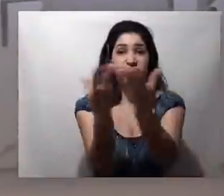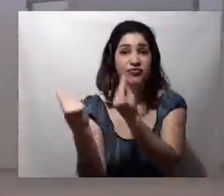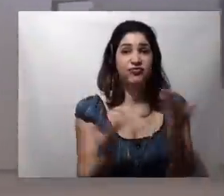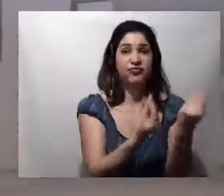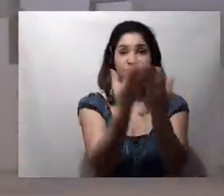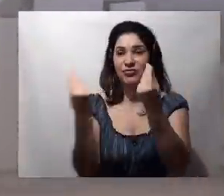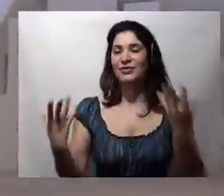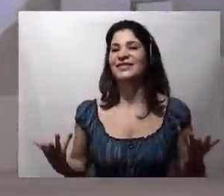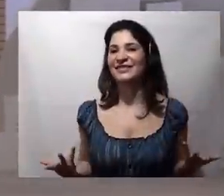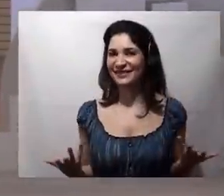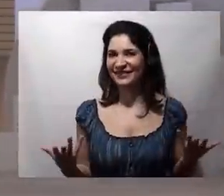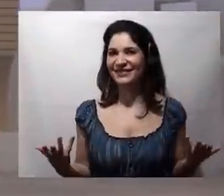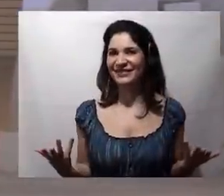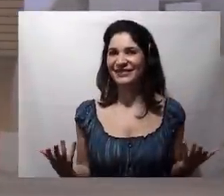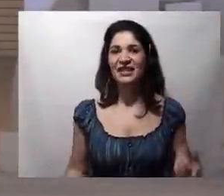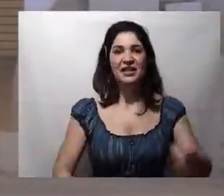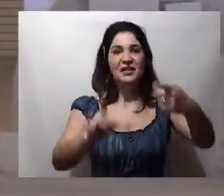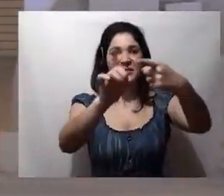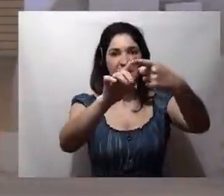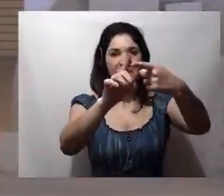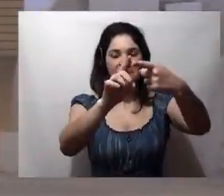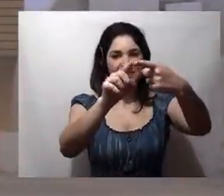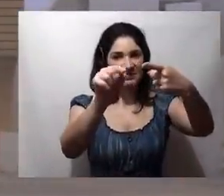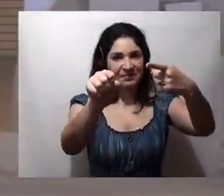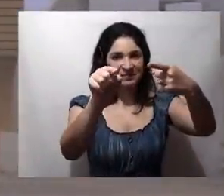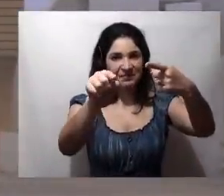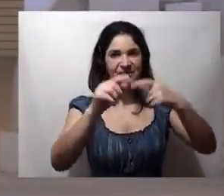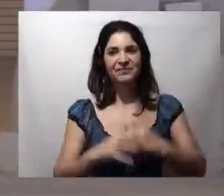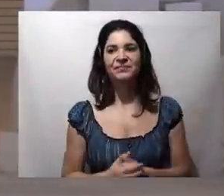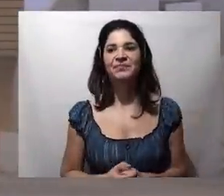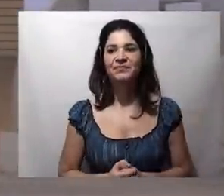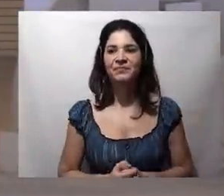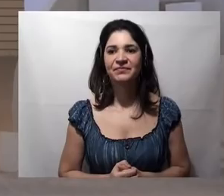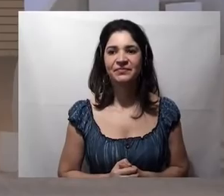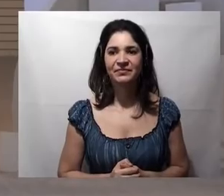bom então a primeira oitava primeiro para você